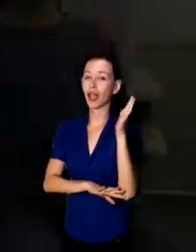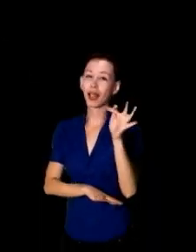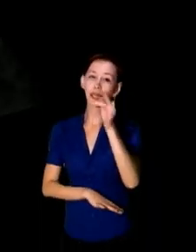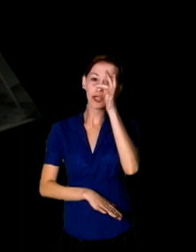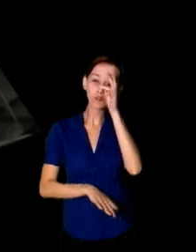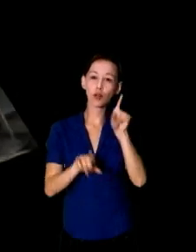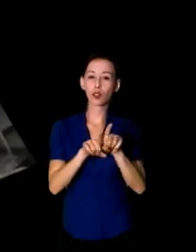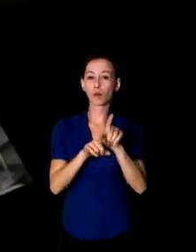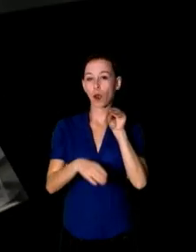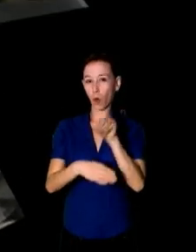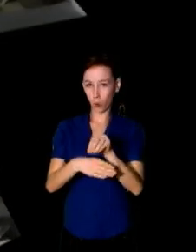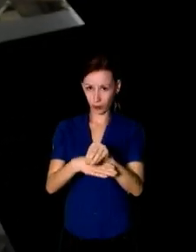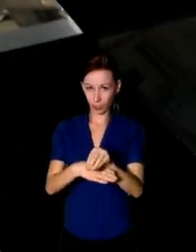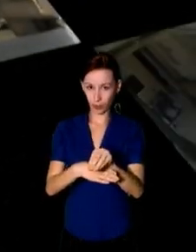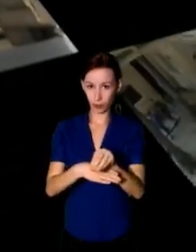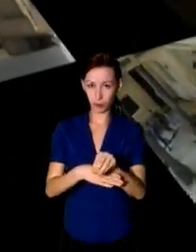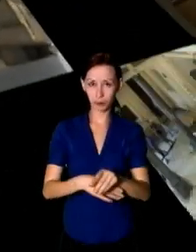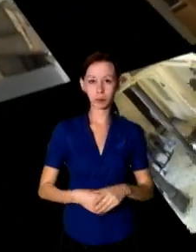preservada.